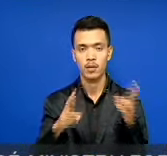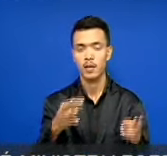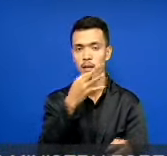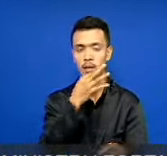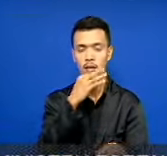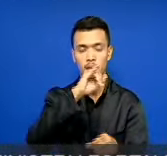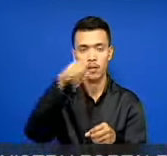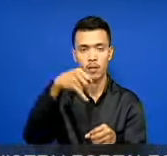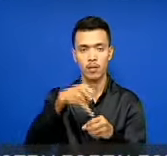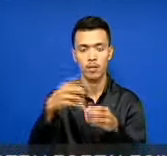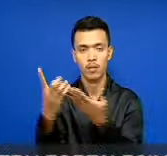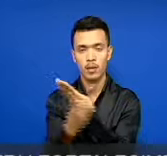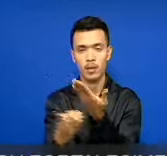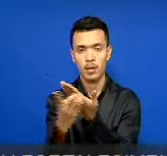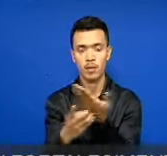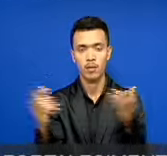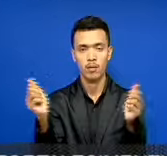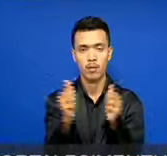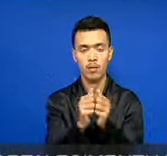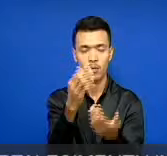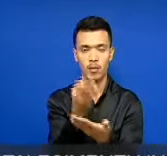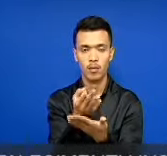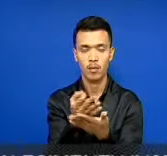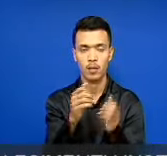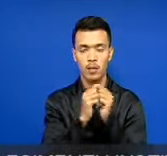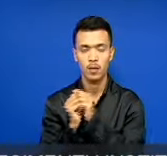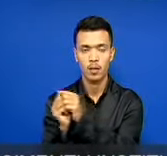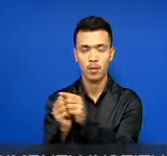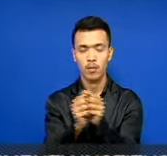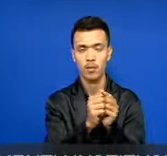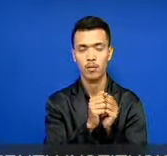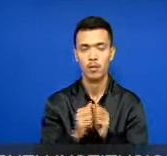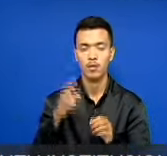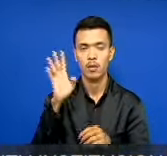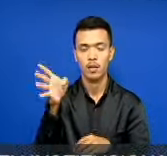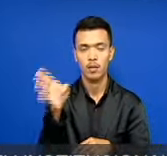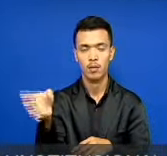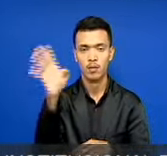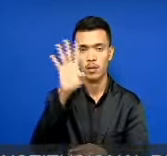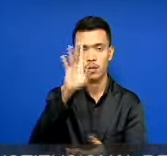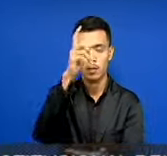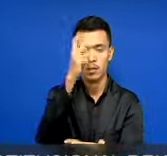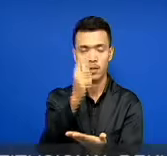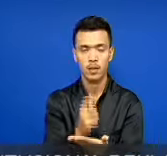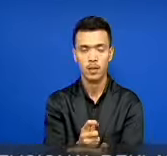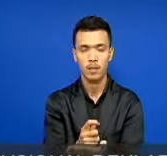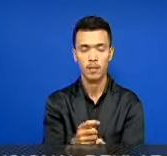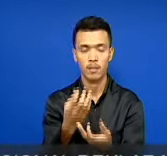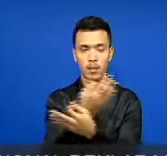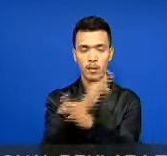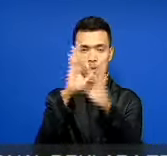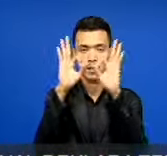inclui ho dapur, ho total orçamento hamutuk dólar americano, liu rihung hat nulu racing hat, nebe se